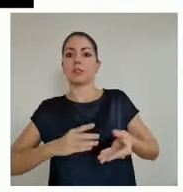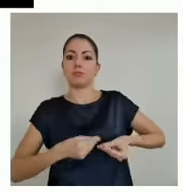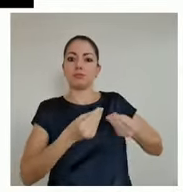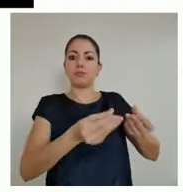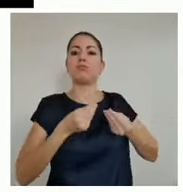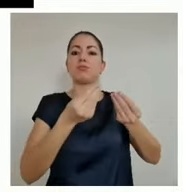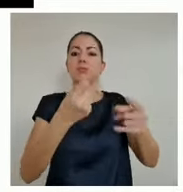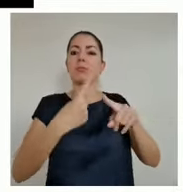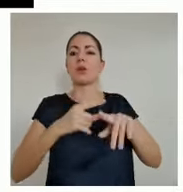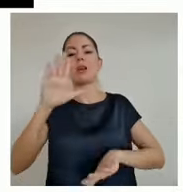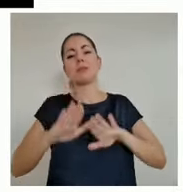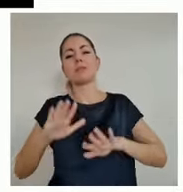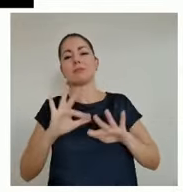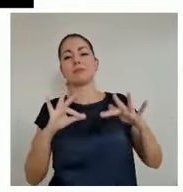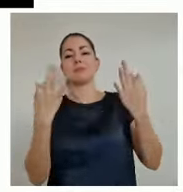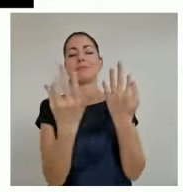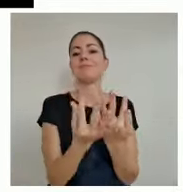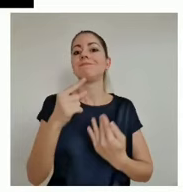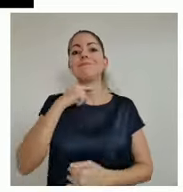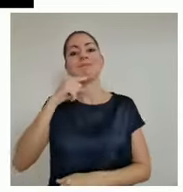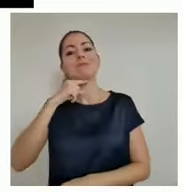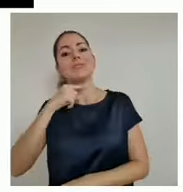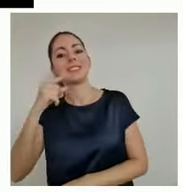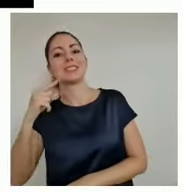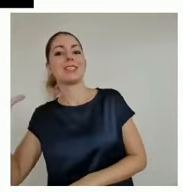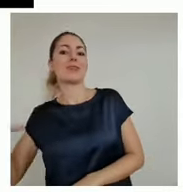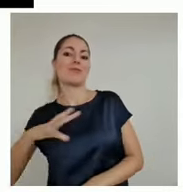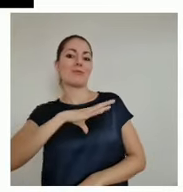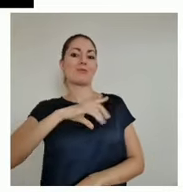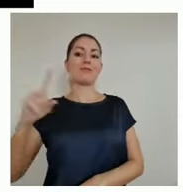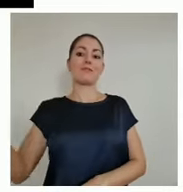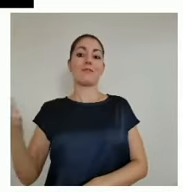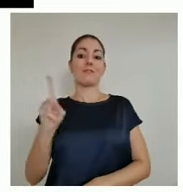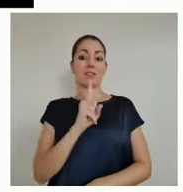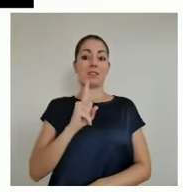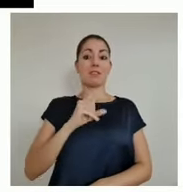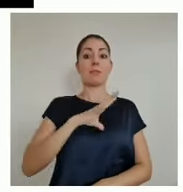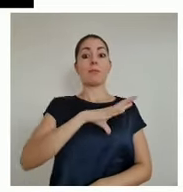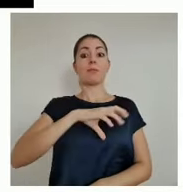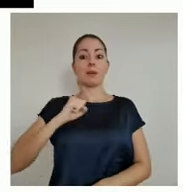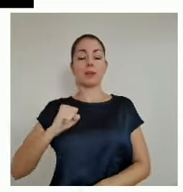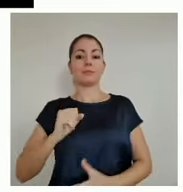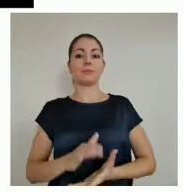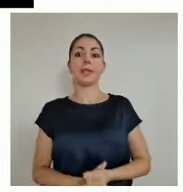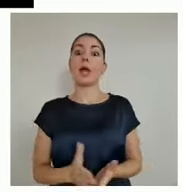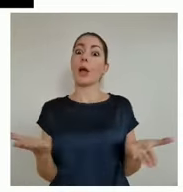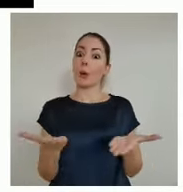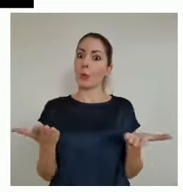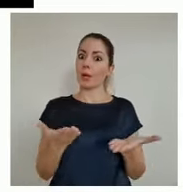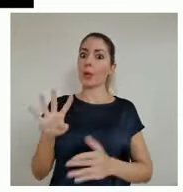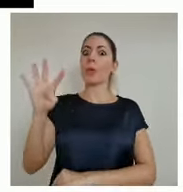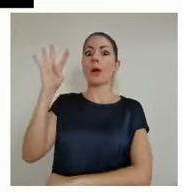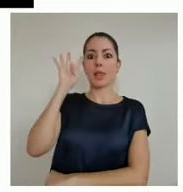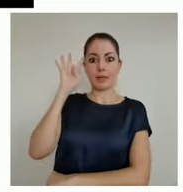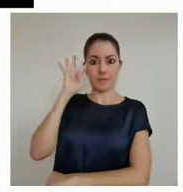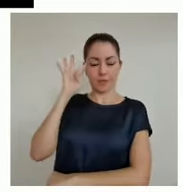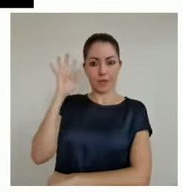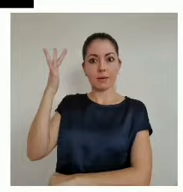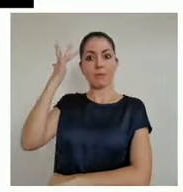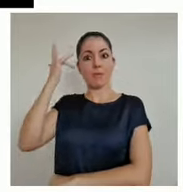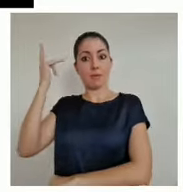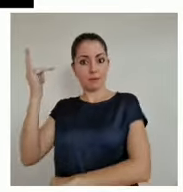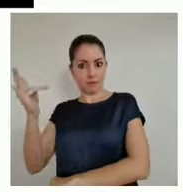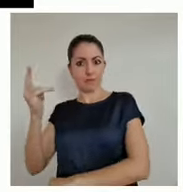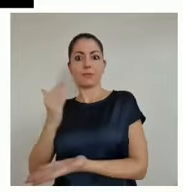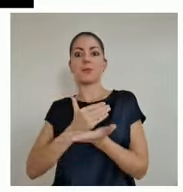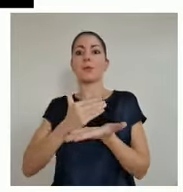famílias não conseguiram vir, pediram, a gente fez a entrega da primeira atividade ainda da primeira semana. Na quarta-feira, nós vamos estar